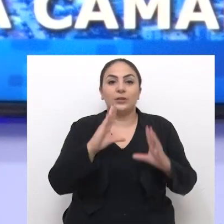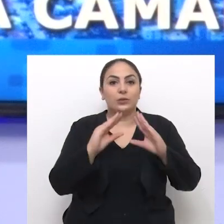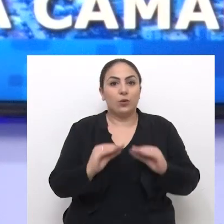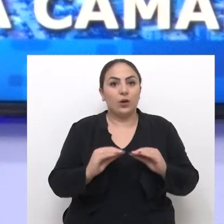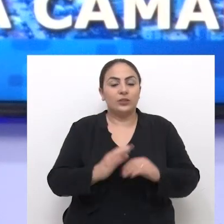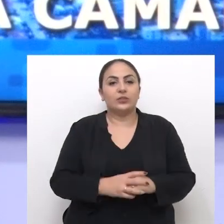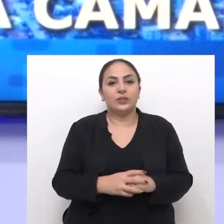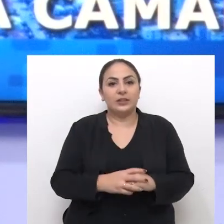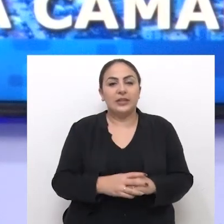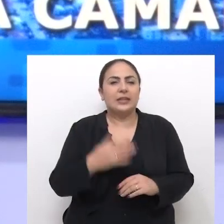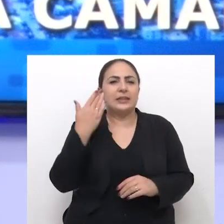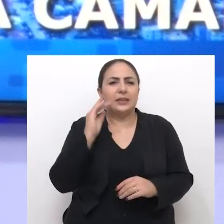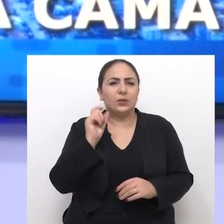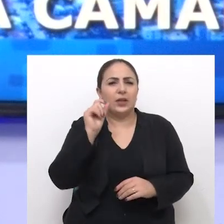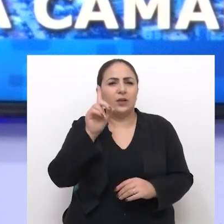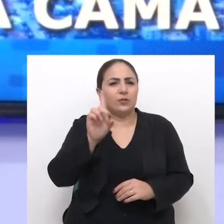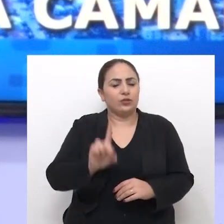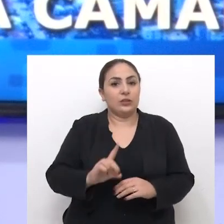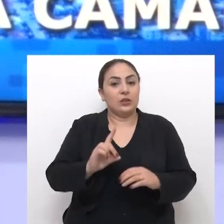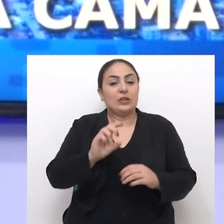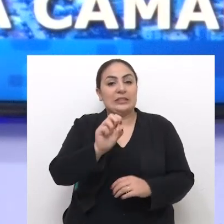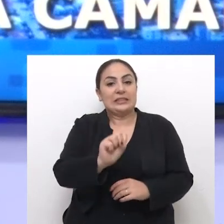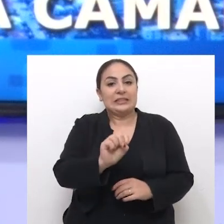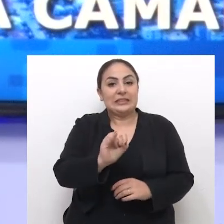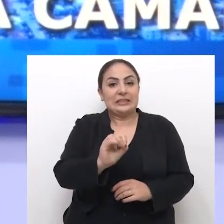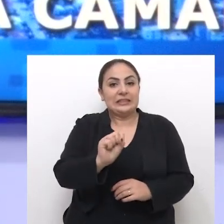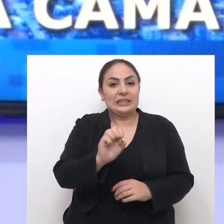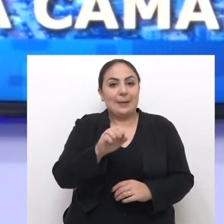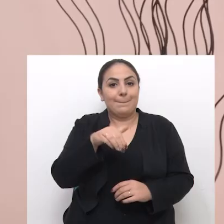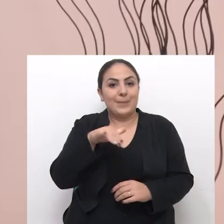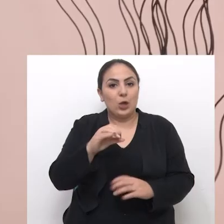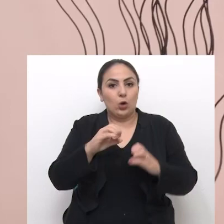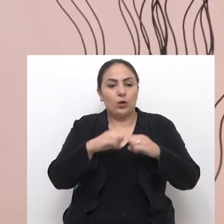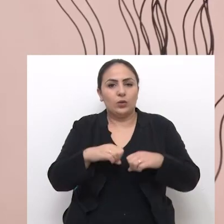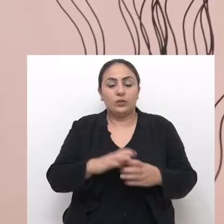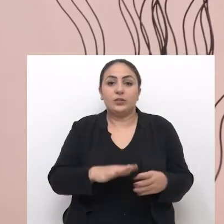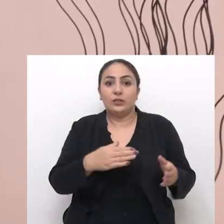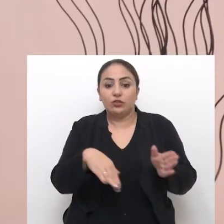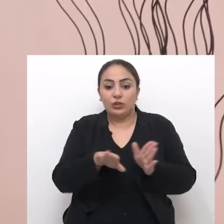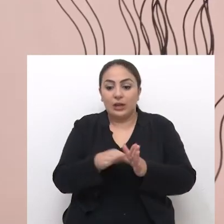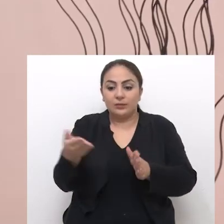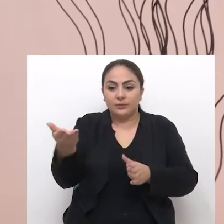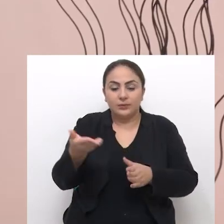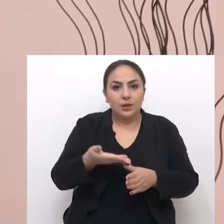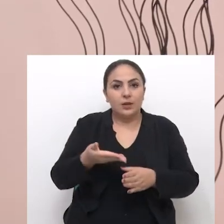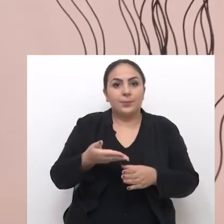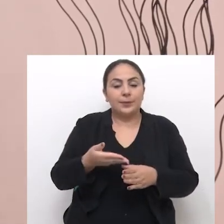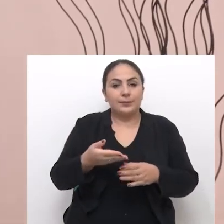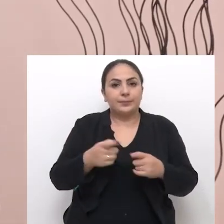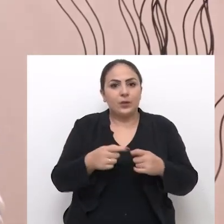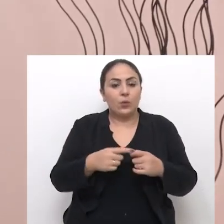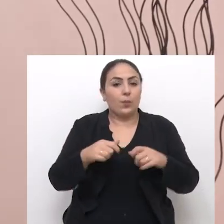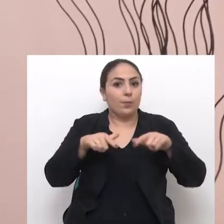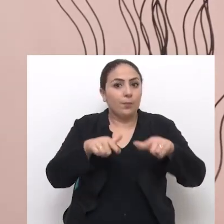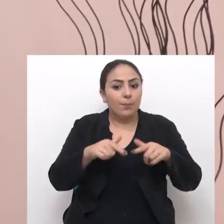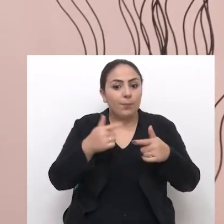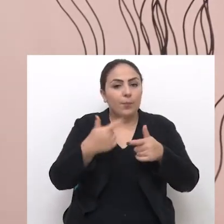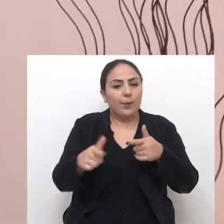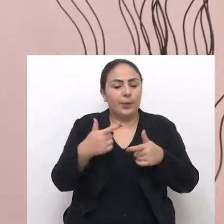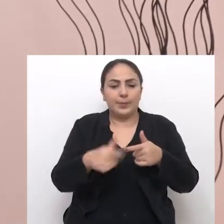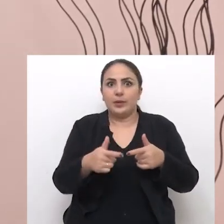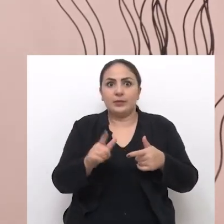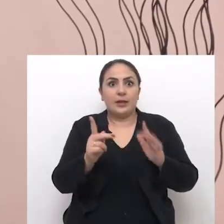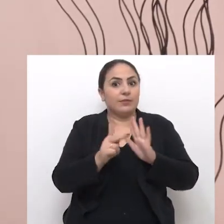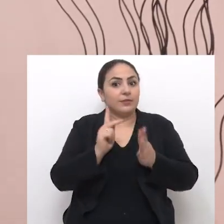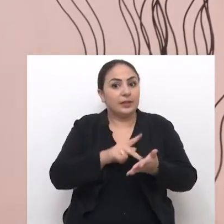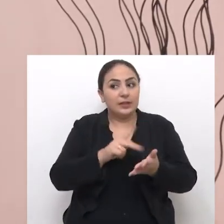Olá, boa noite. Entenda o que é o direito sistêmico. O cliente chega lá no meu escritório com um problema que na